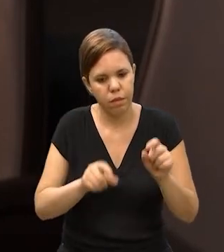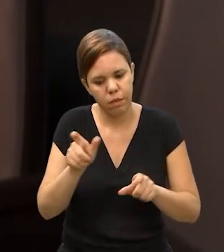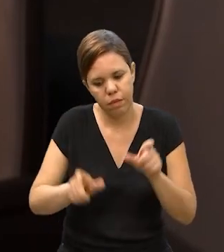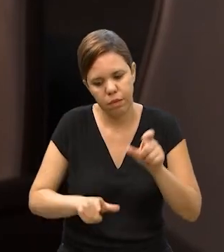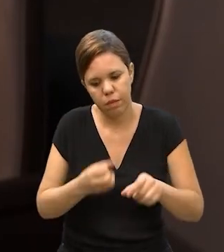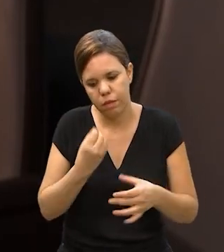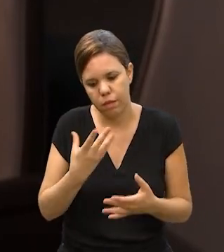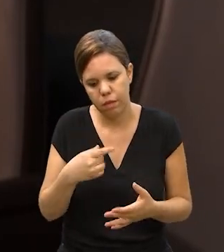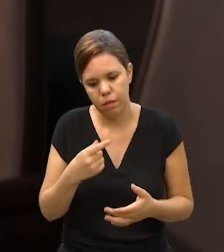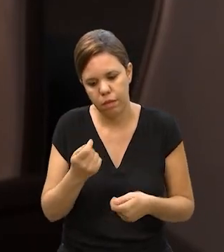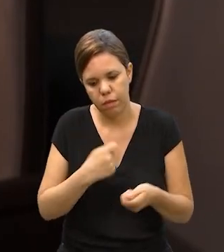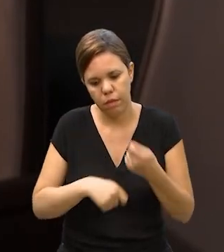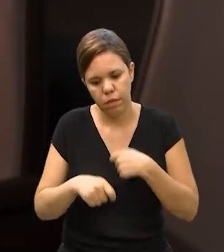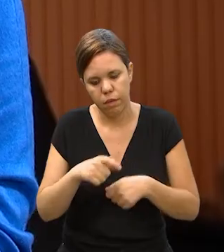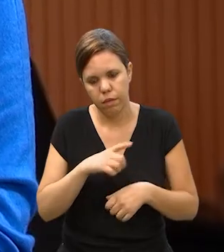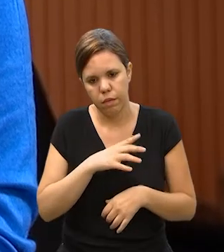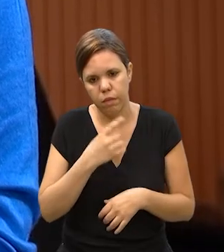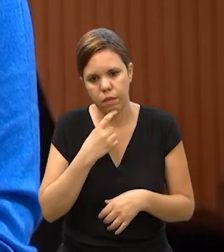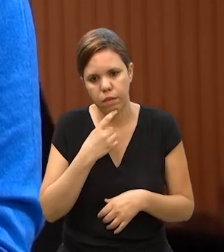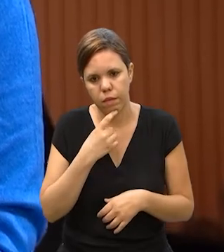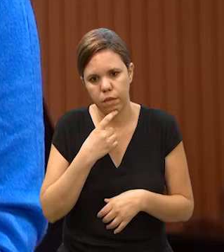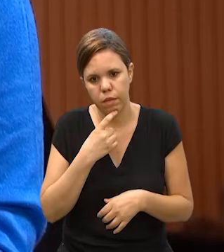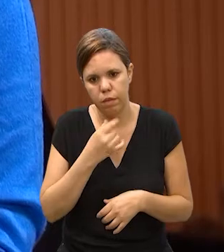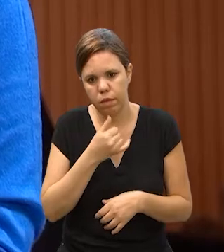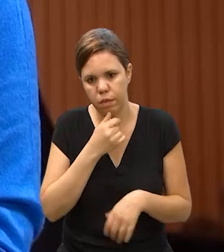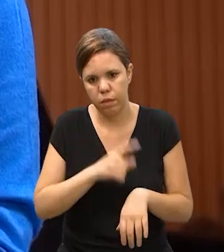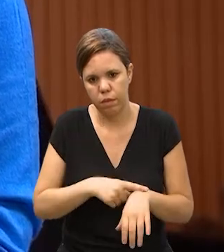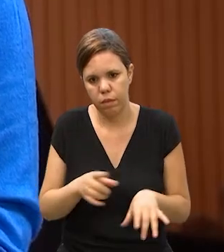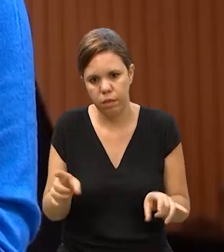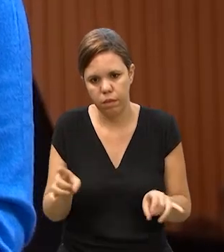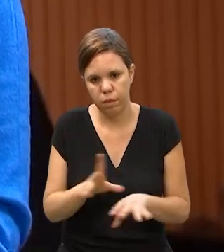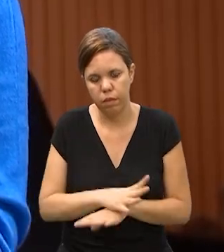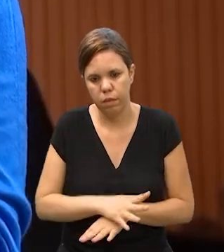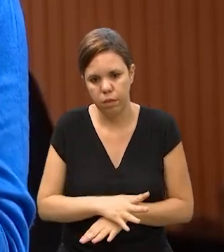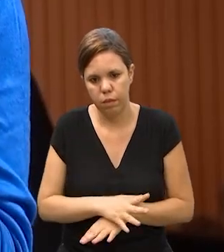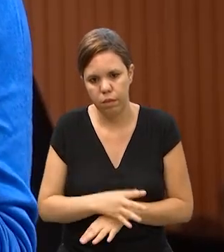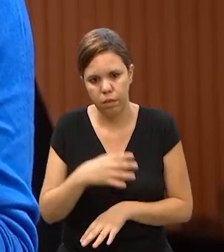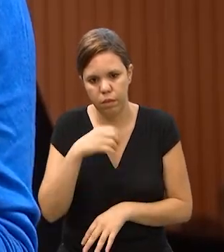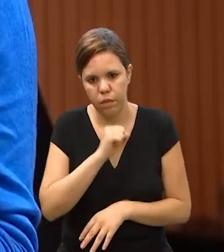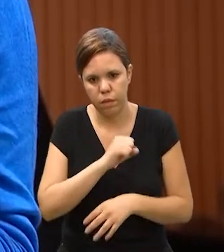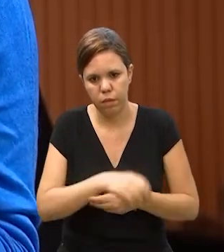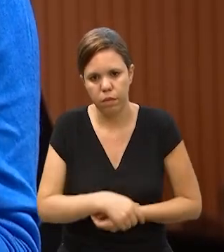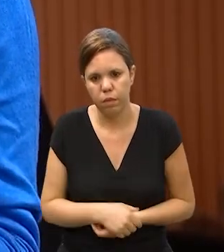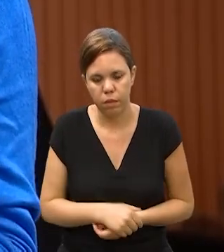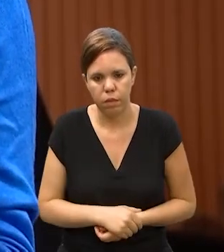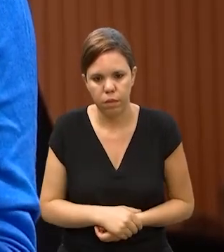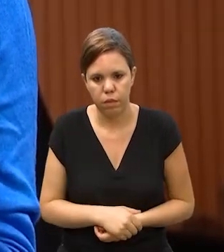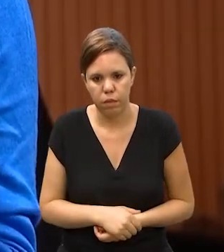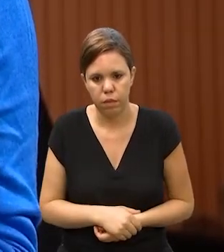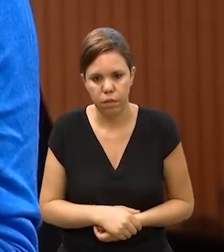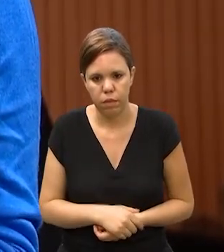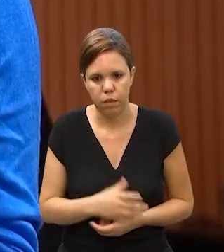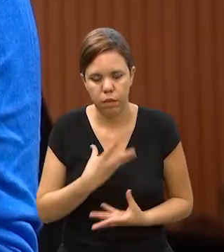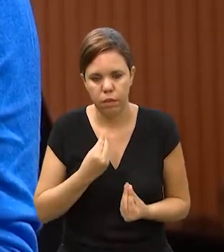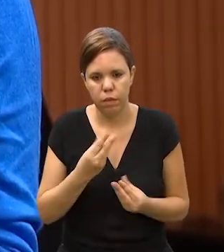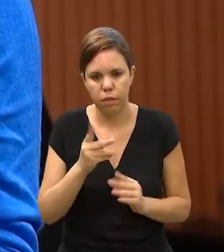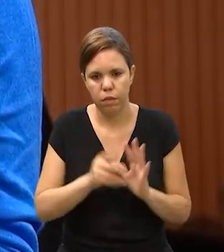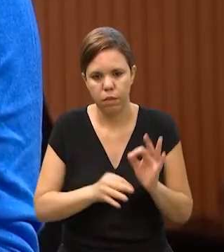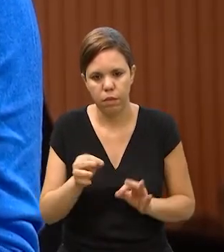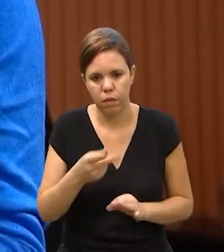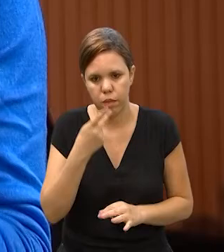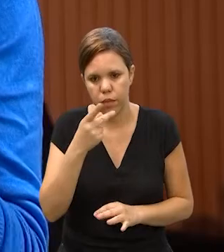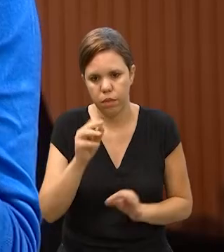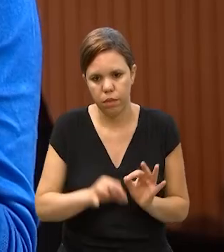pessoas boas para gerir a nossa cidade de Campinas. Vereador, infelizmente o nosso tempo é curto, passa muito rápido. A gente tem muito projeto para